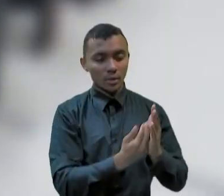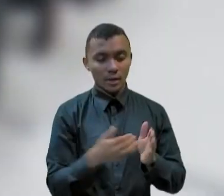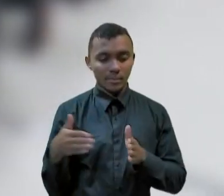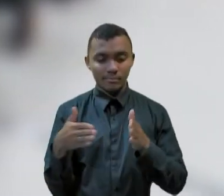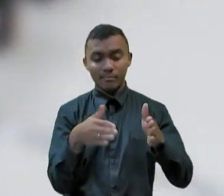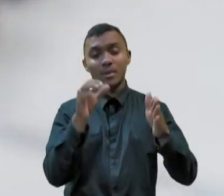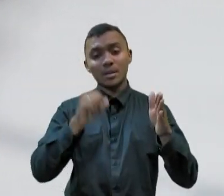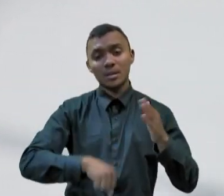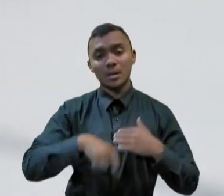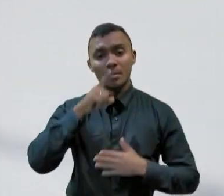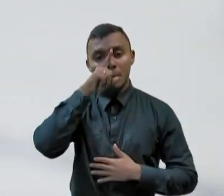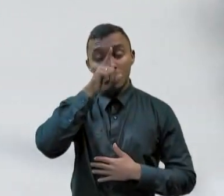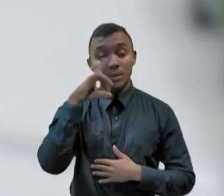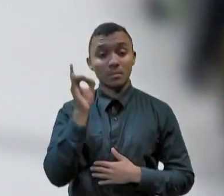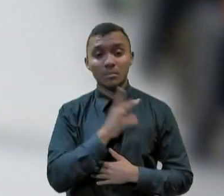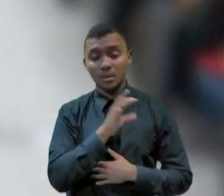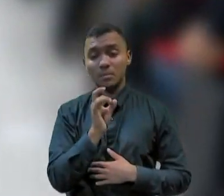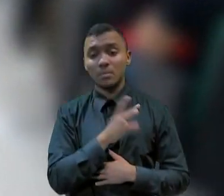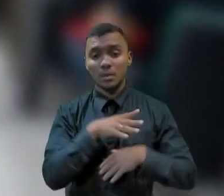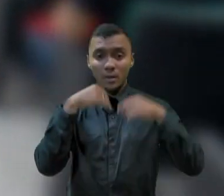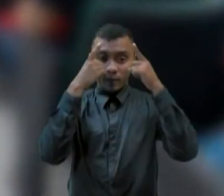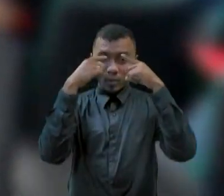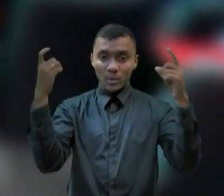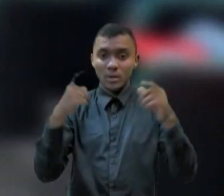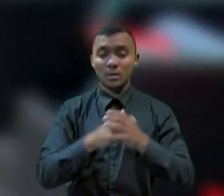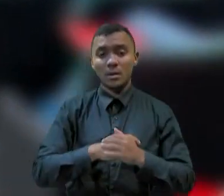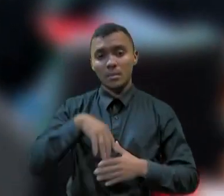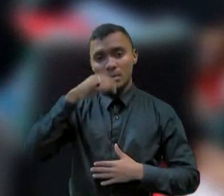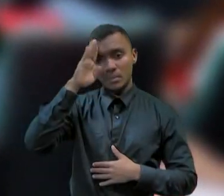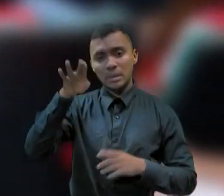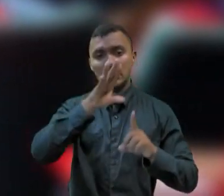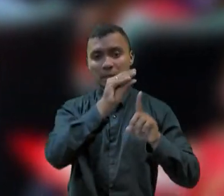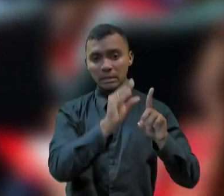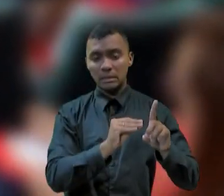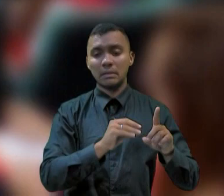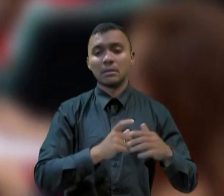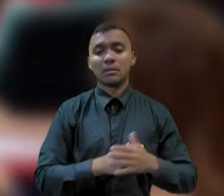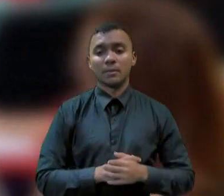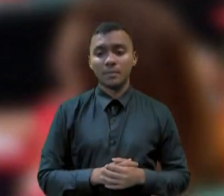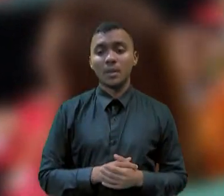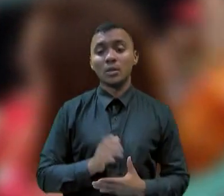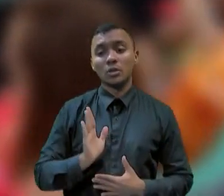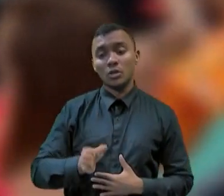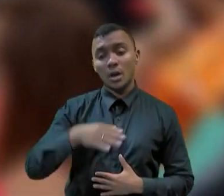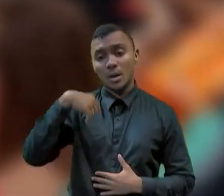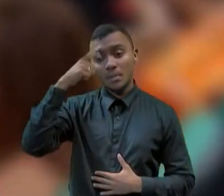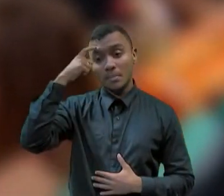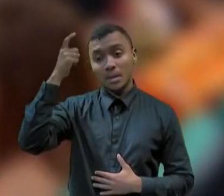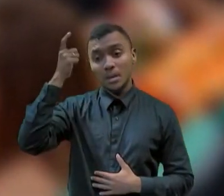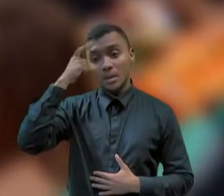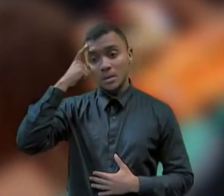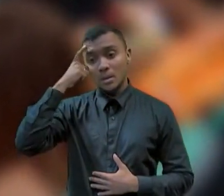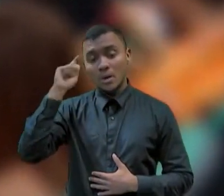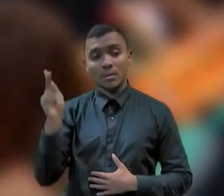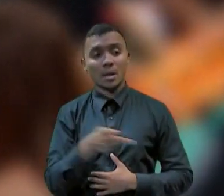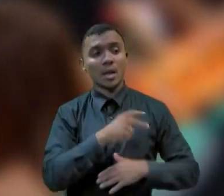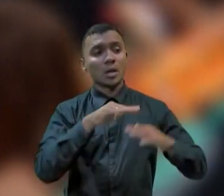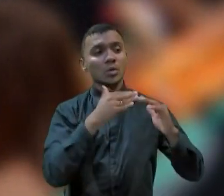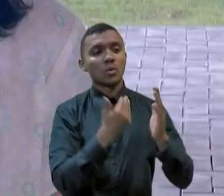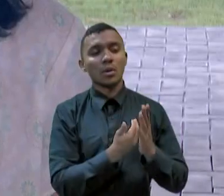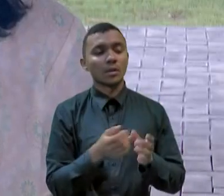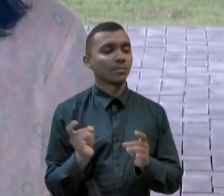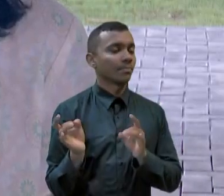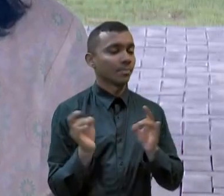Tem medo da violência, sobretudo a sexual. Ela diz que já pensou até em desistir de ir às